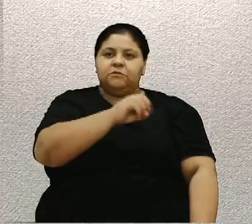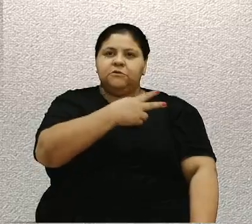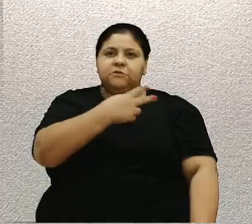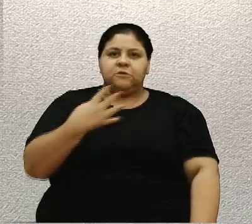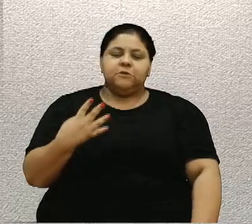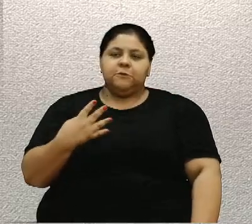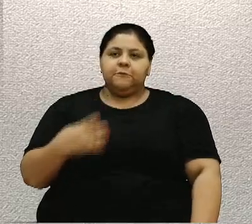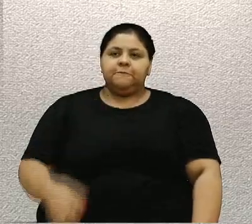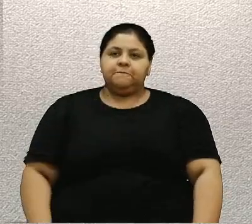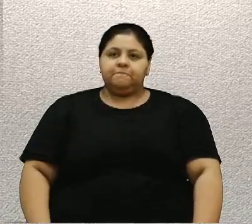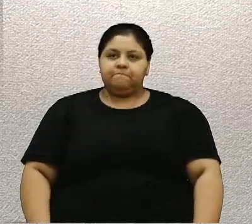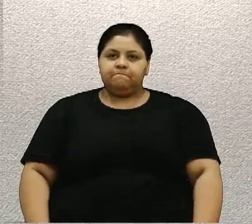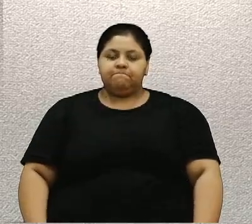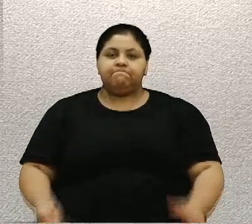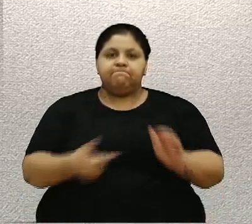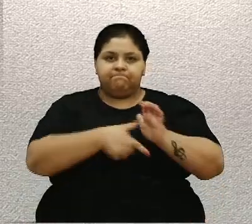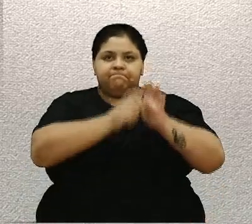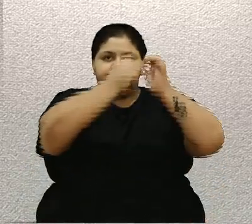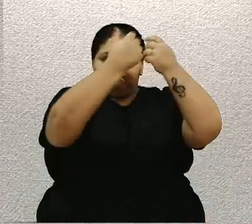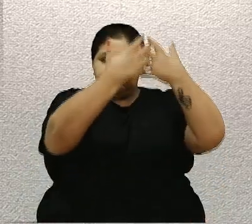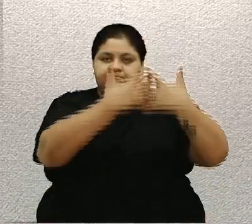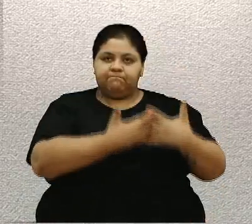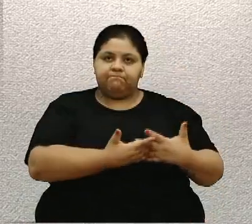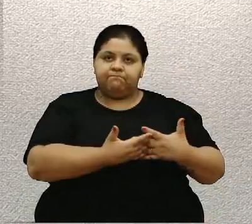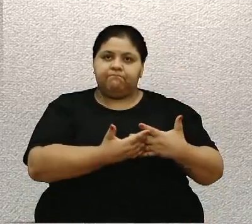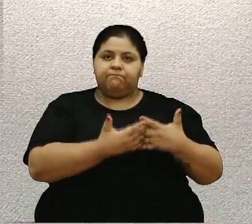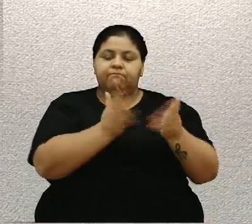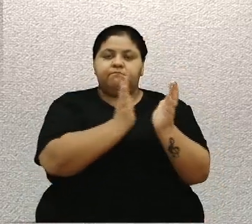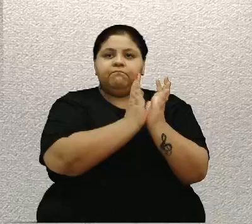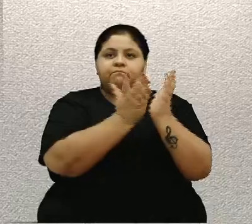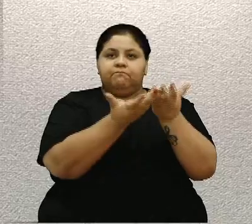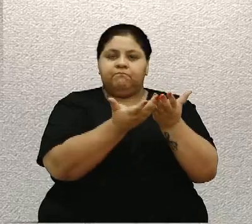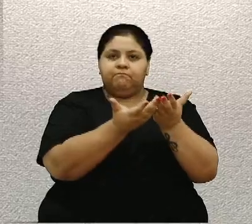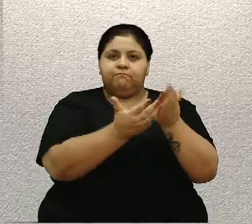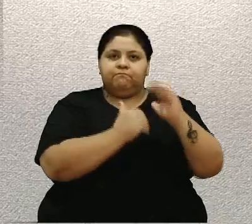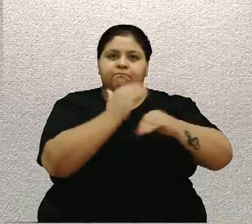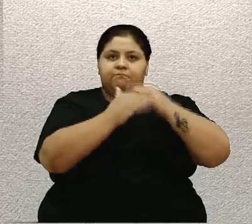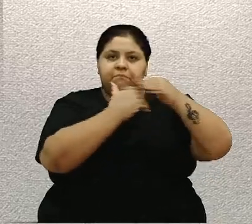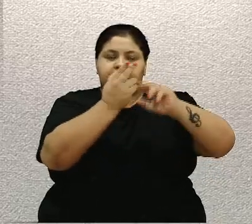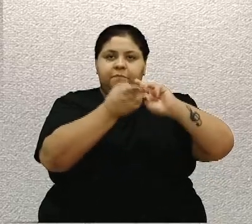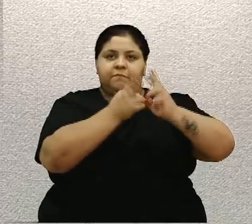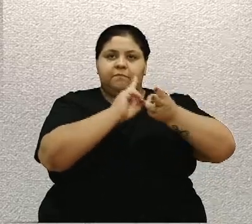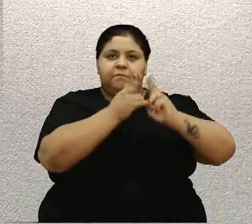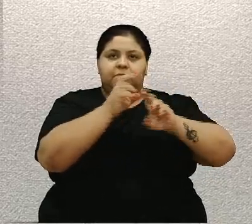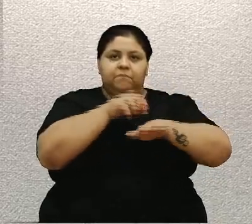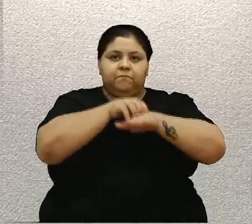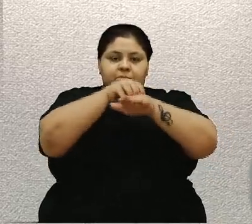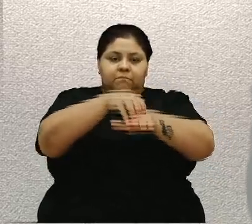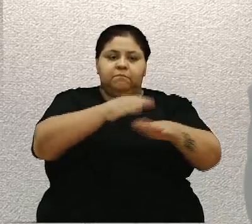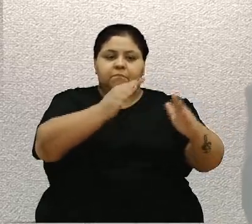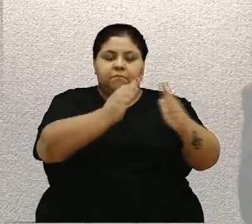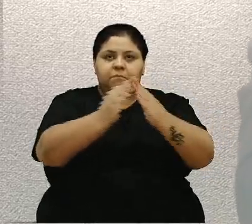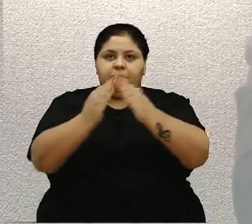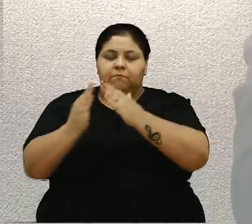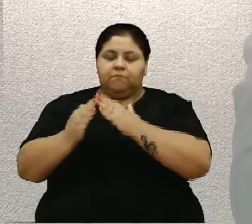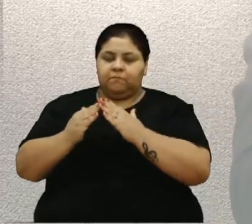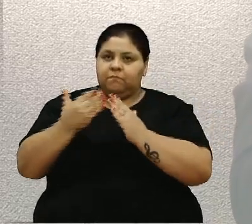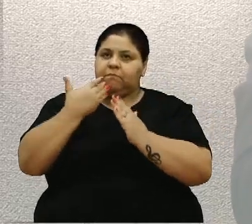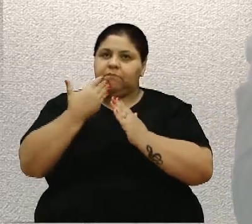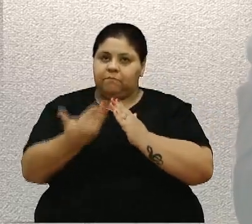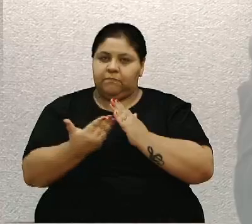154/2024. Ante ao exposto, esta Comissão de Desenvolvimento Urbano, Transporte e Habitação